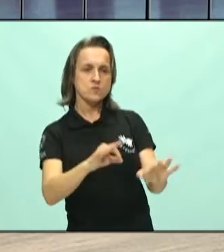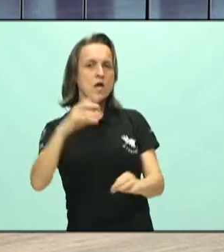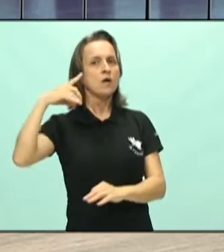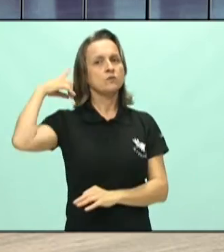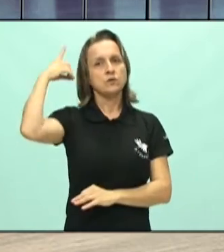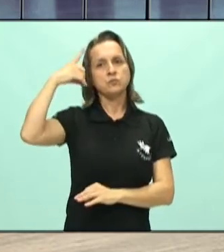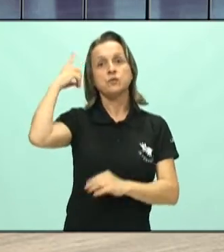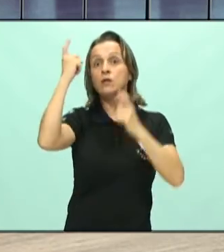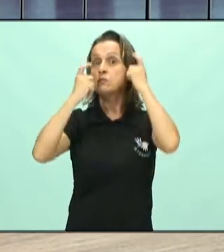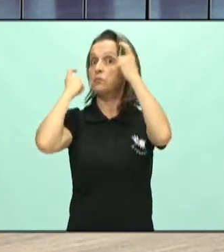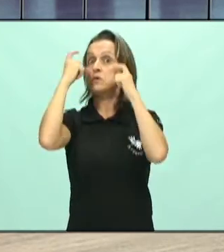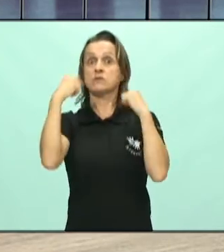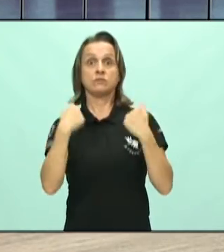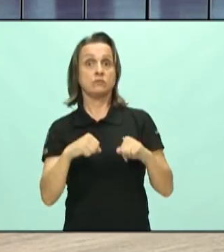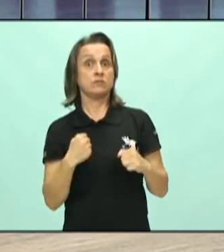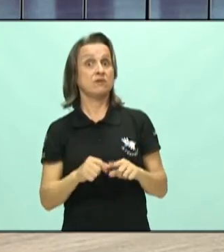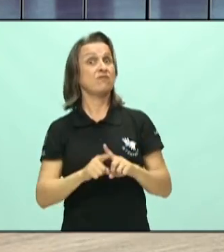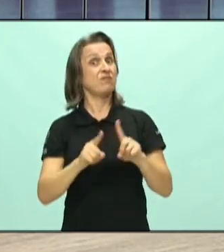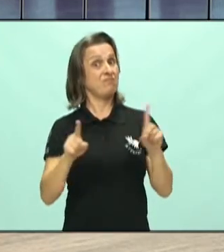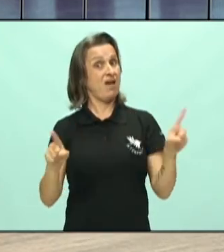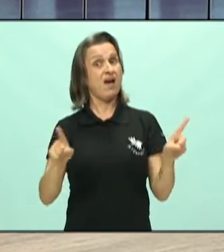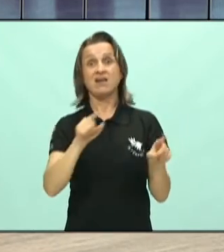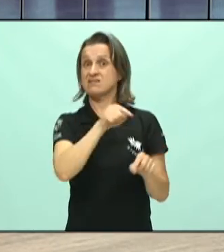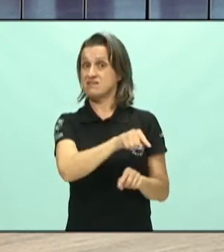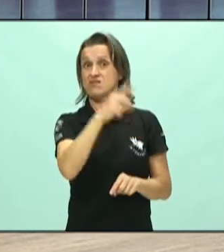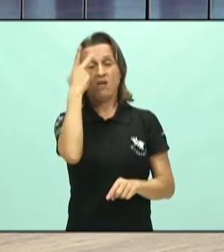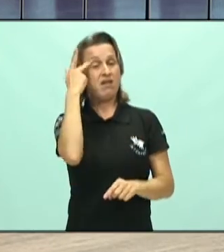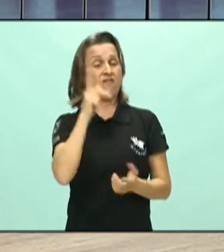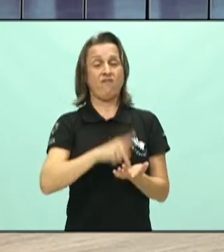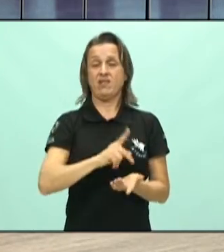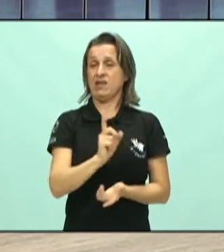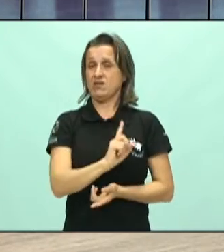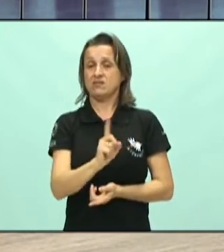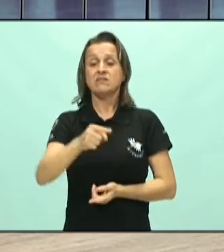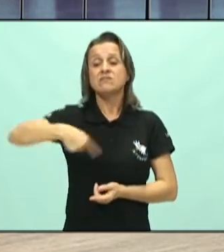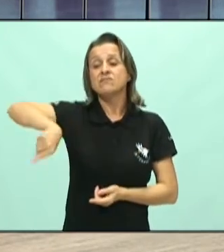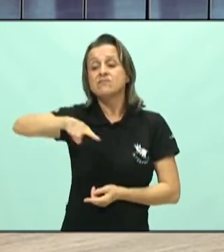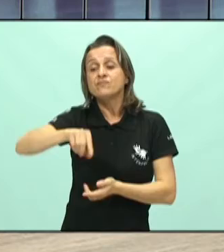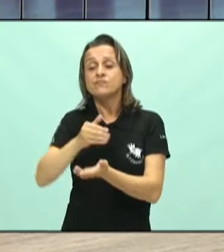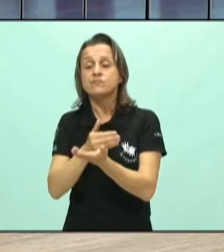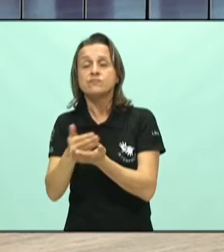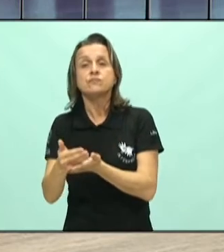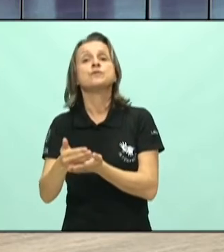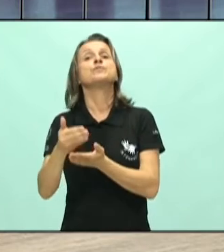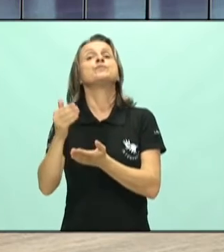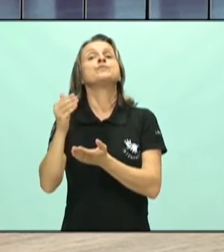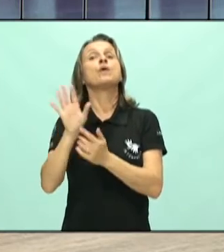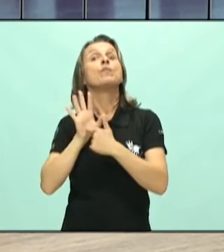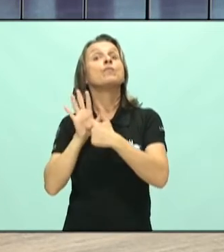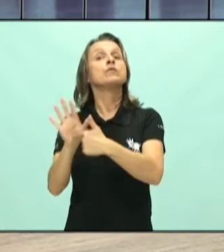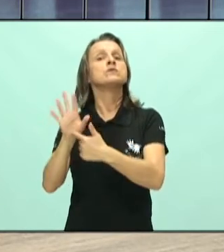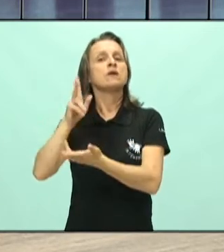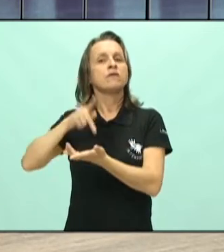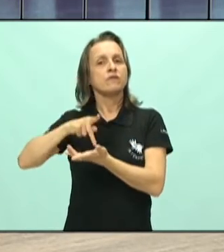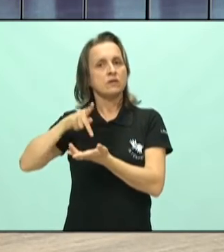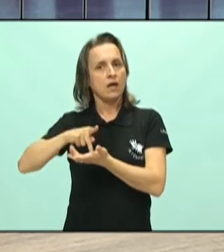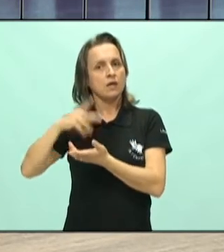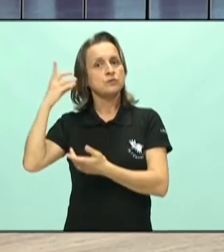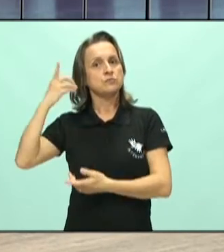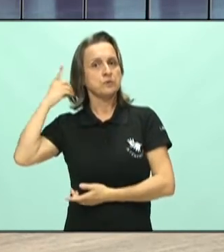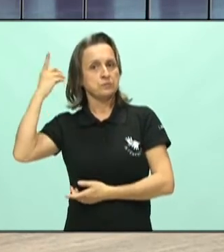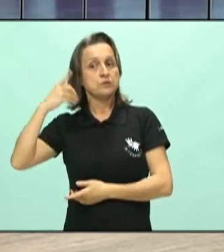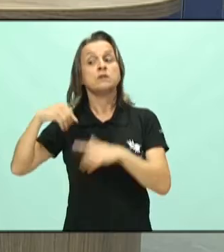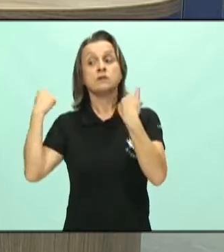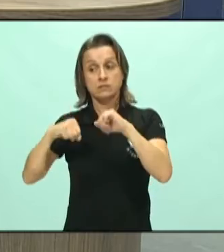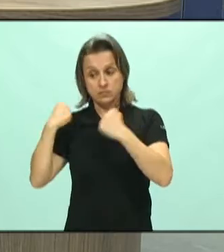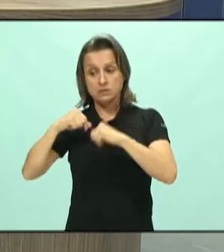E aí nós começamos a mostrar para os deputados efetivamente o nível de preocupação que eles deveriam ter e que as empresas também